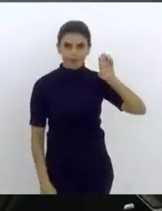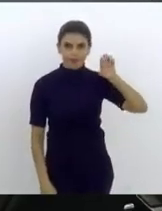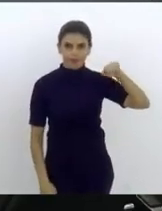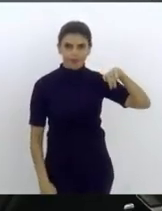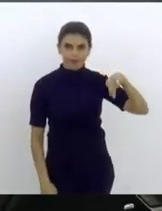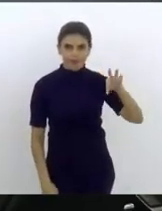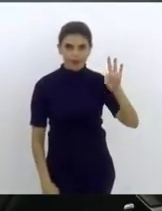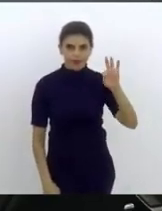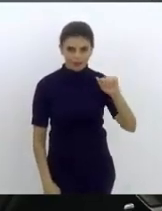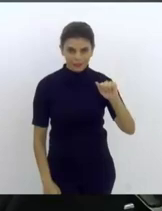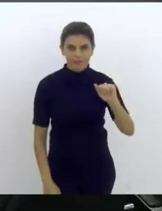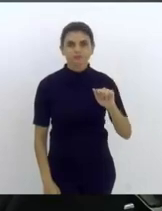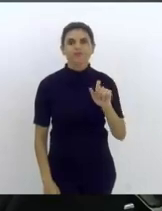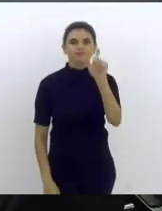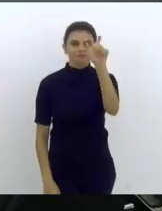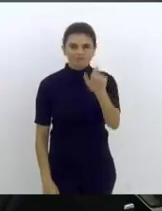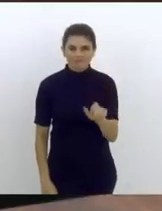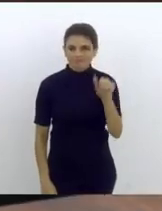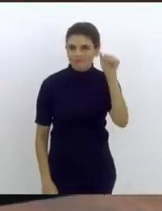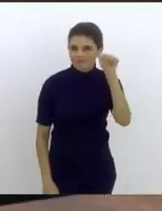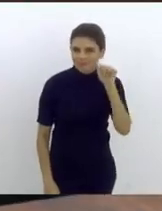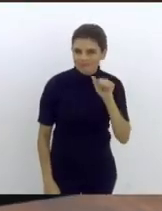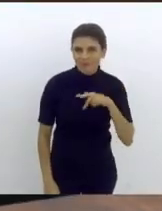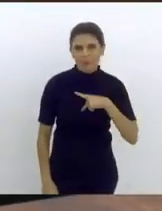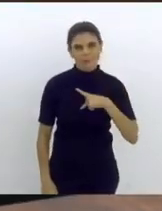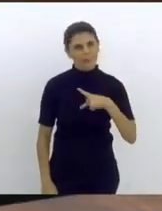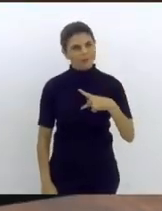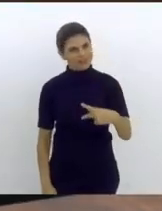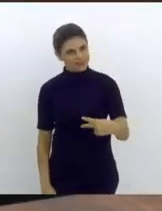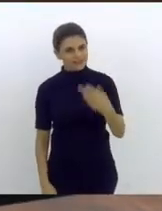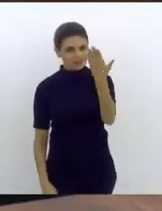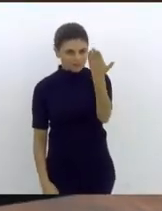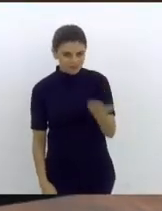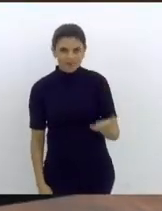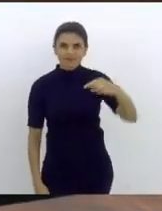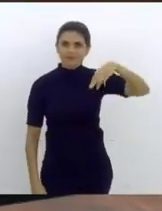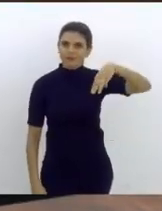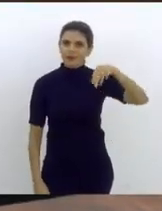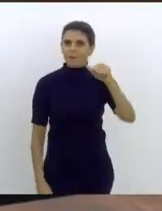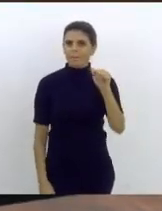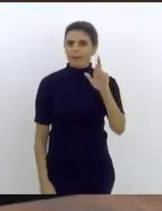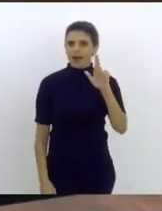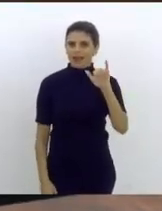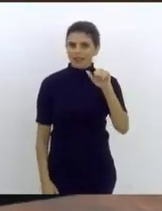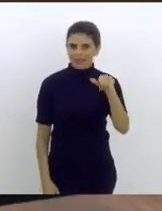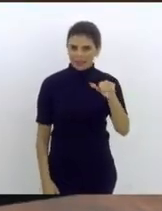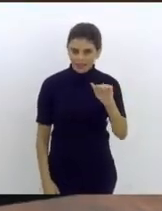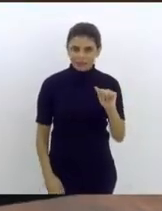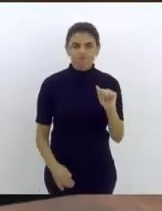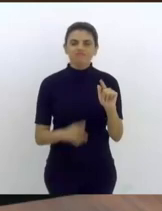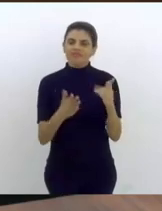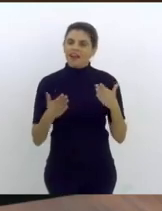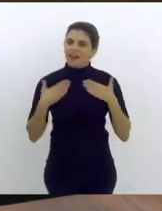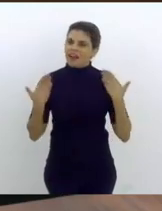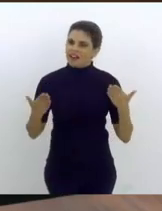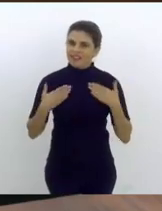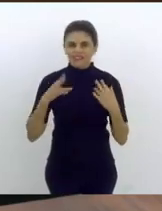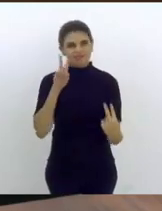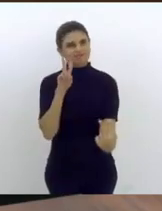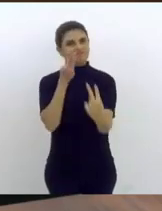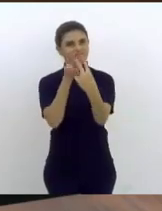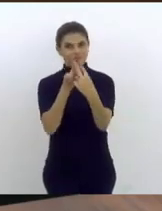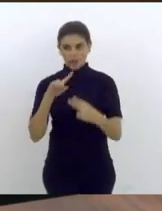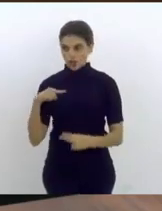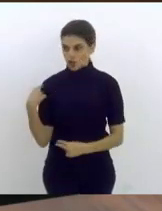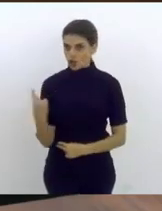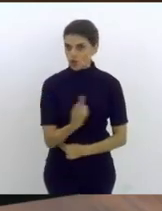presidenta Marina do MST que alegria vê-la presidiu nessa sessão é super importante quando